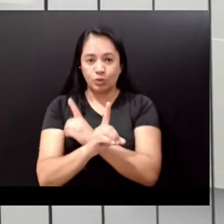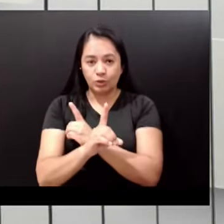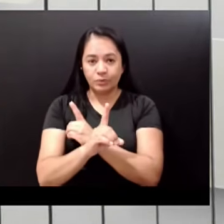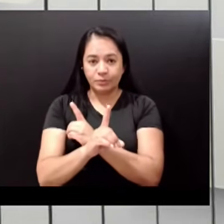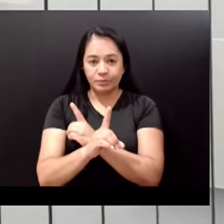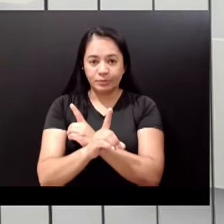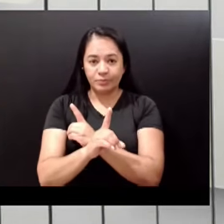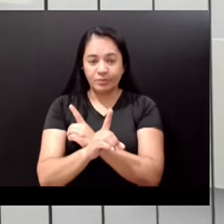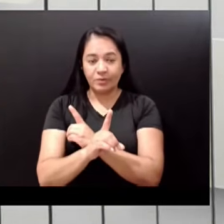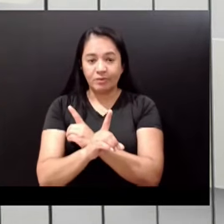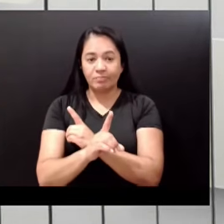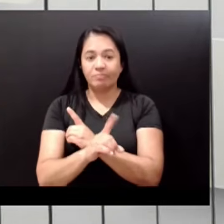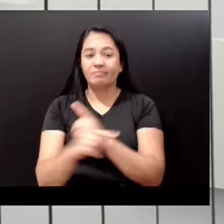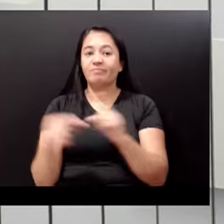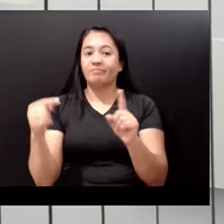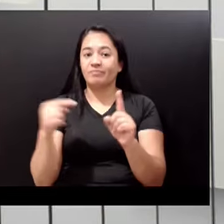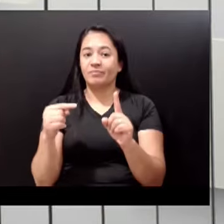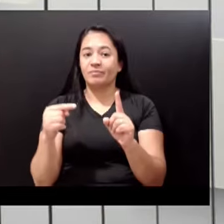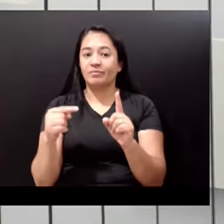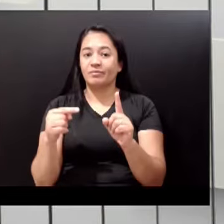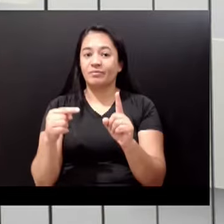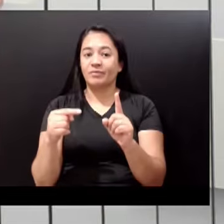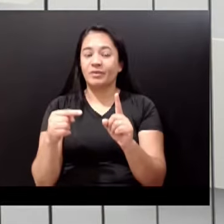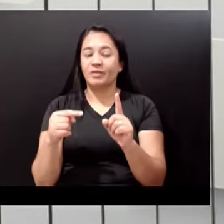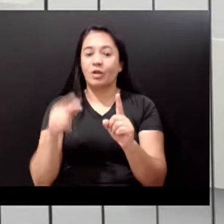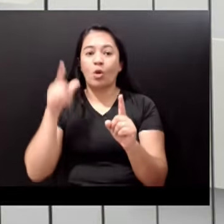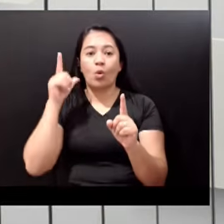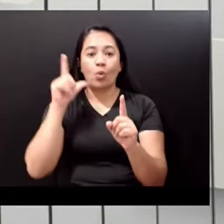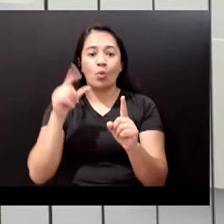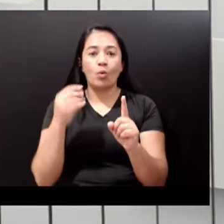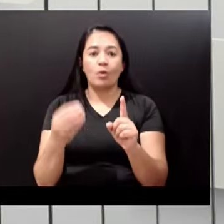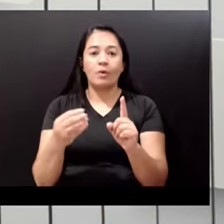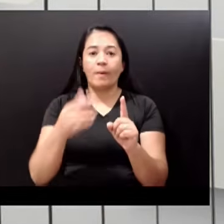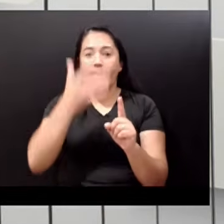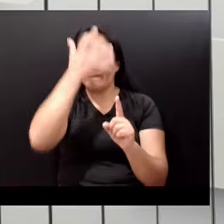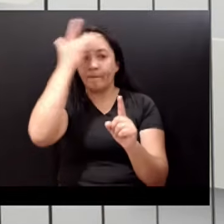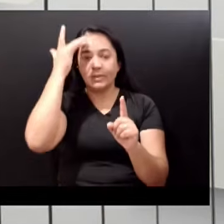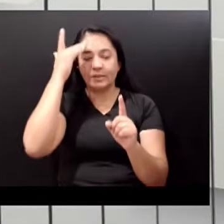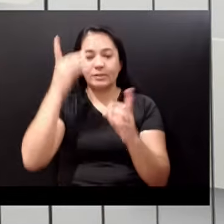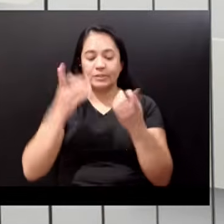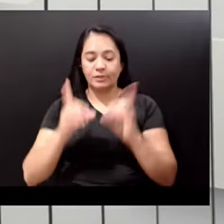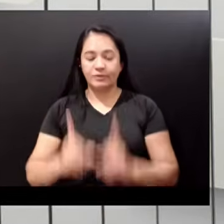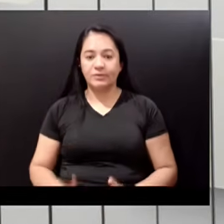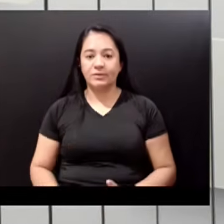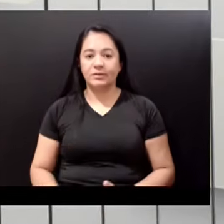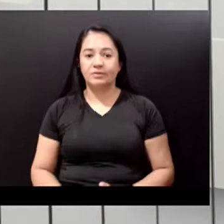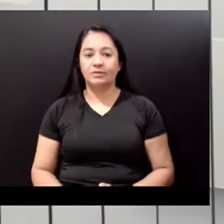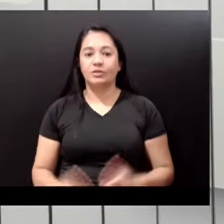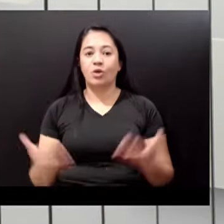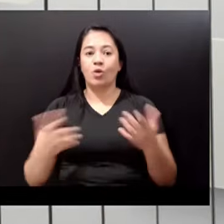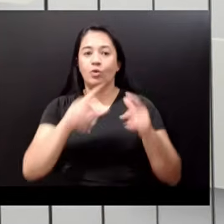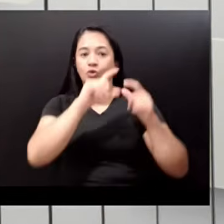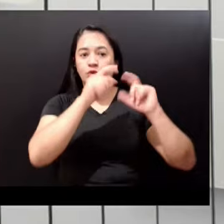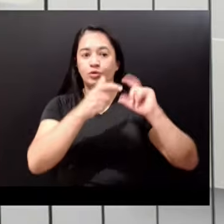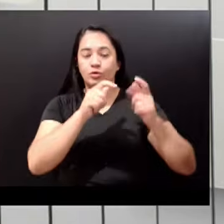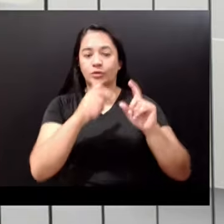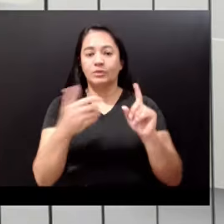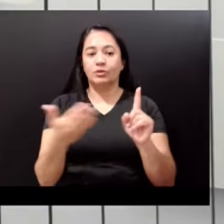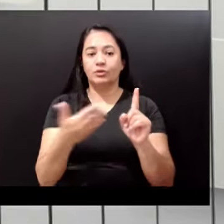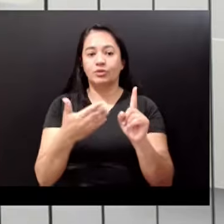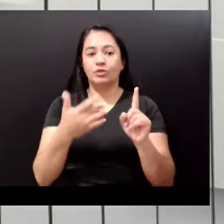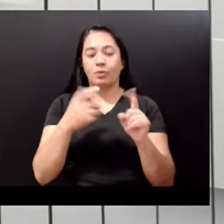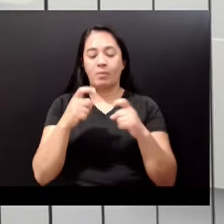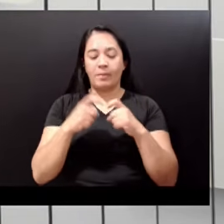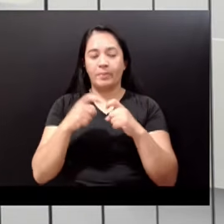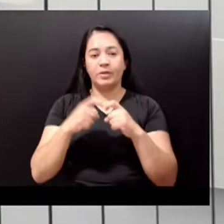incapacitante serão considerados como pessoas com deficiência. No quadro de hoje, uma reumatologista explica quais são as